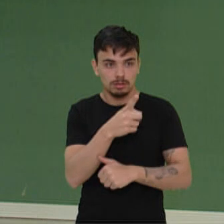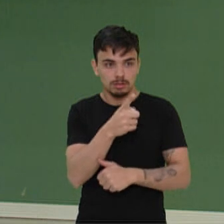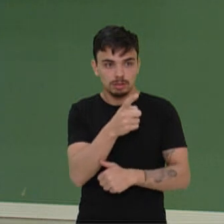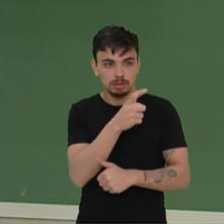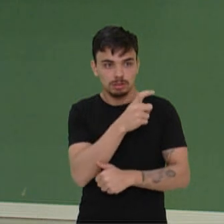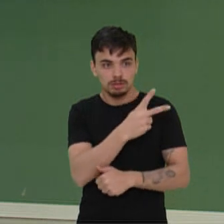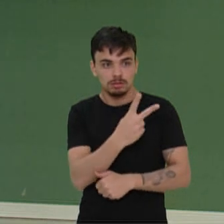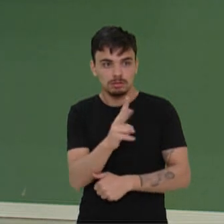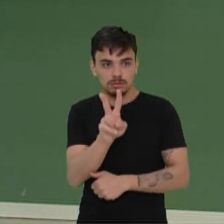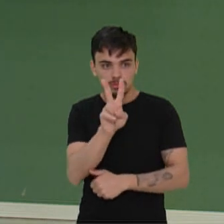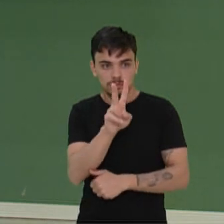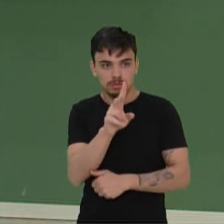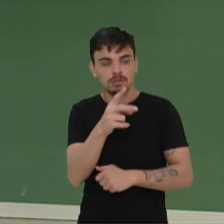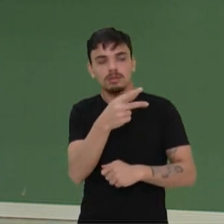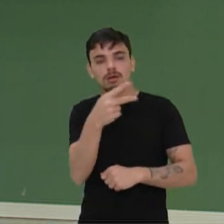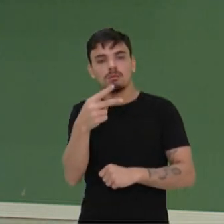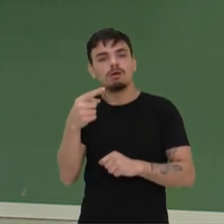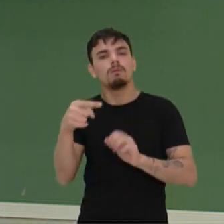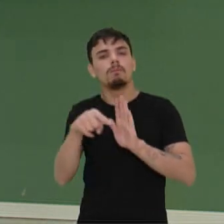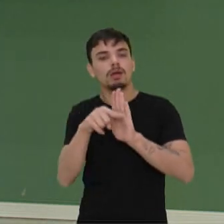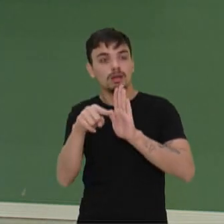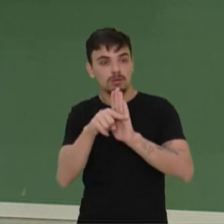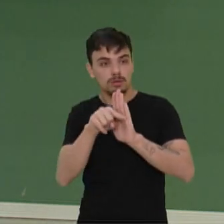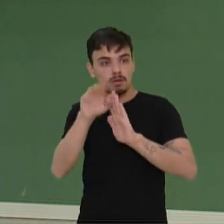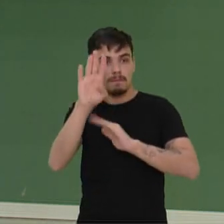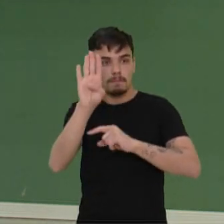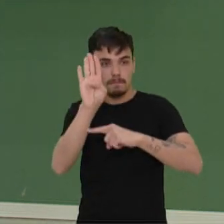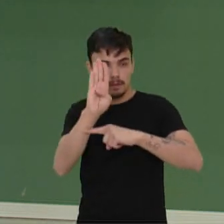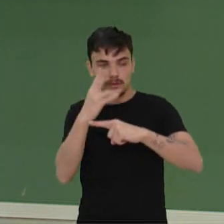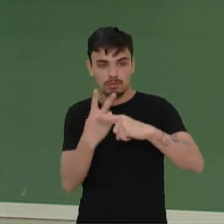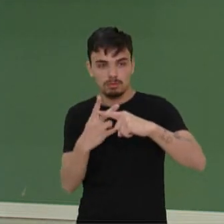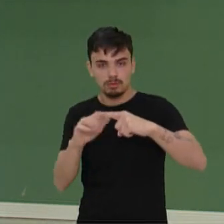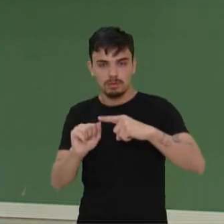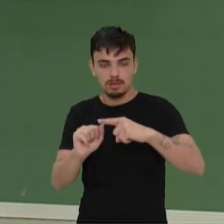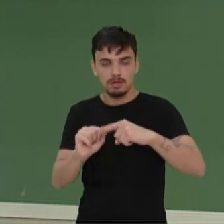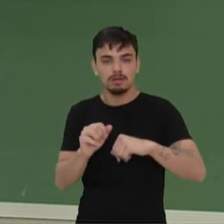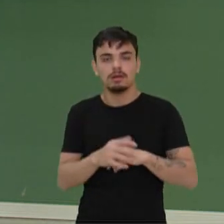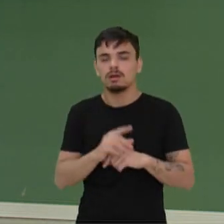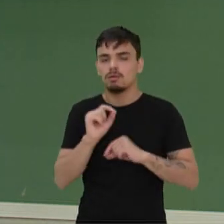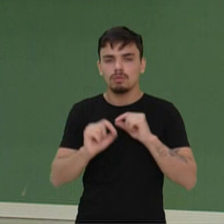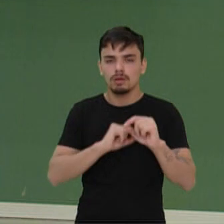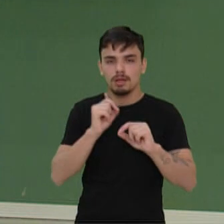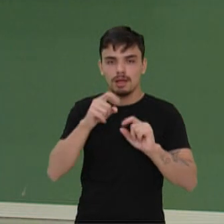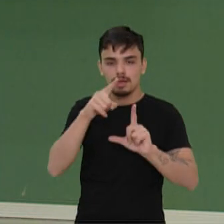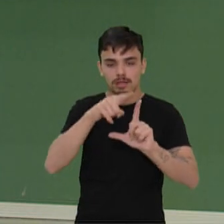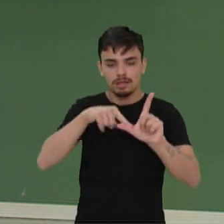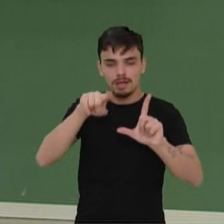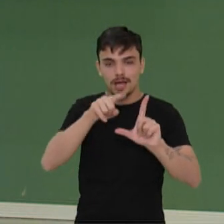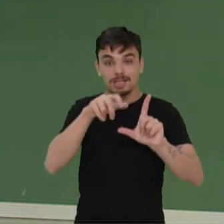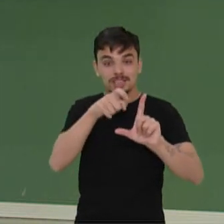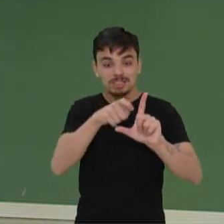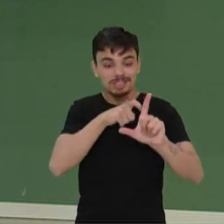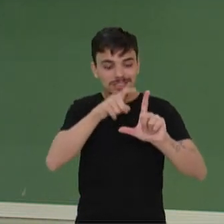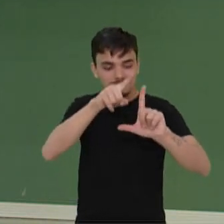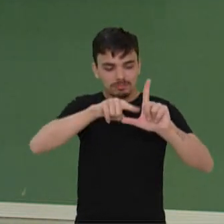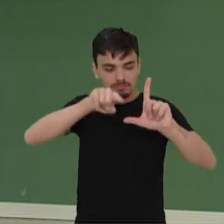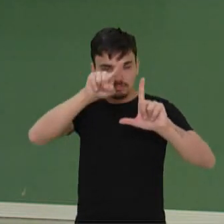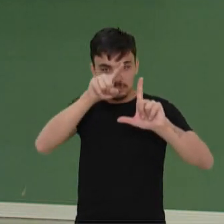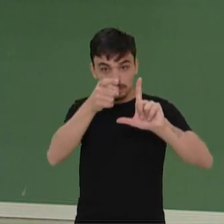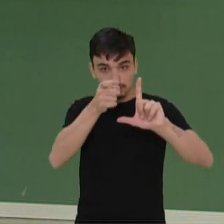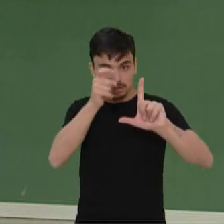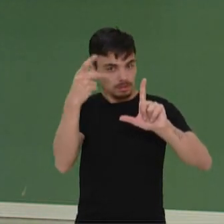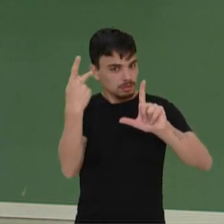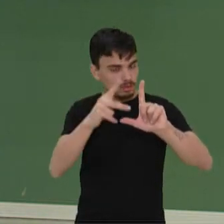né, menos b sobre 2a. Xv, lembrando que é a coordenada x do vértice, ok? Beleza? Então o